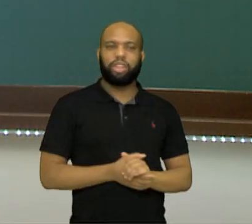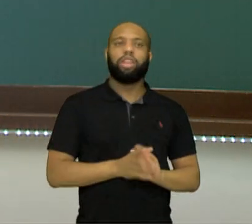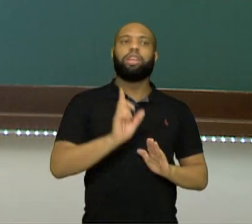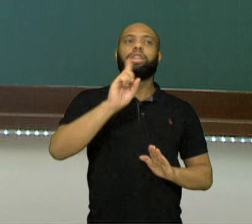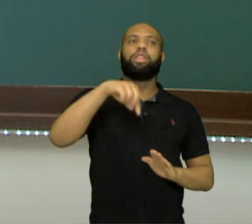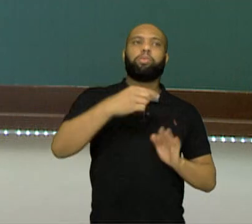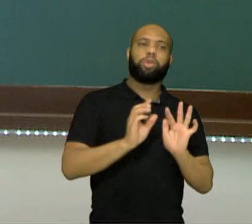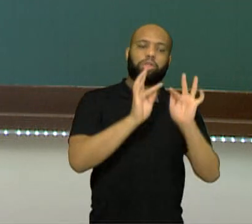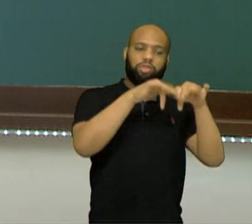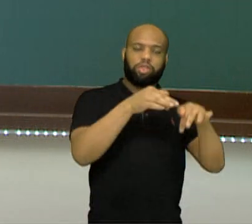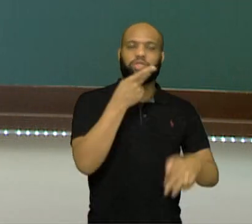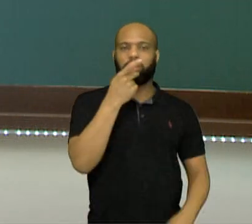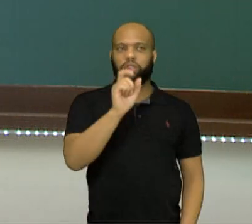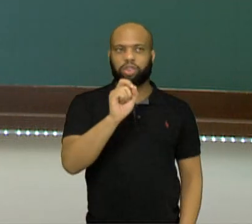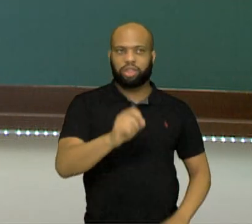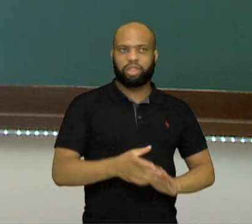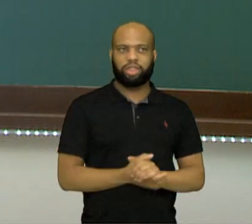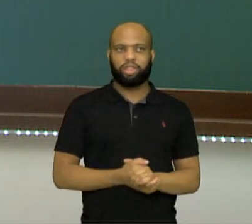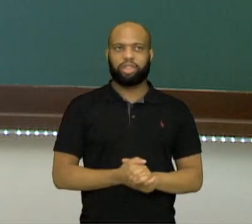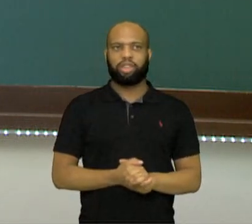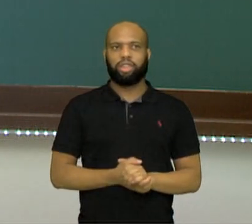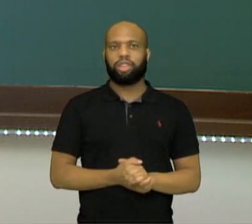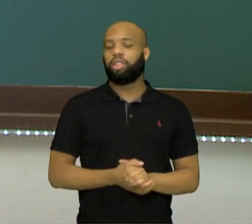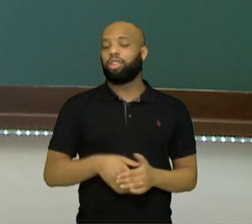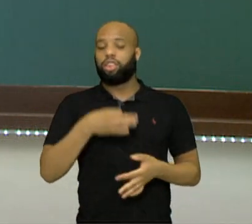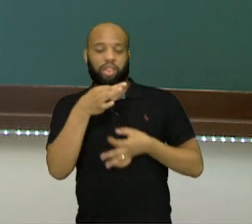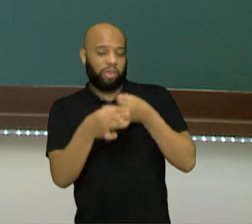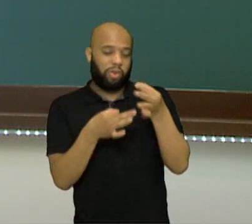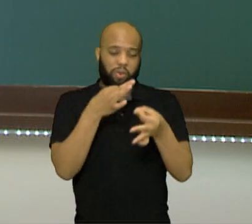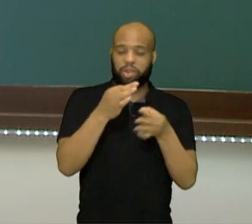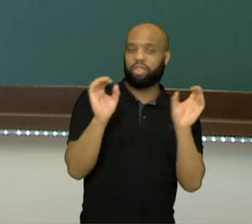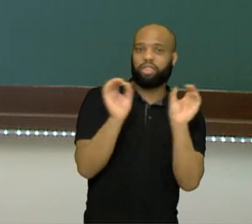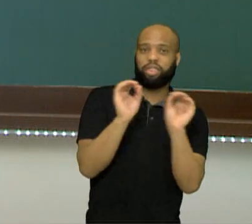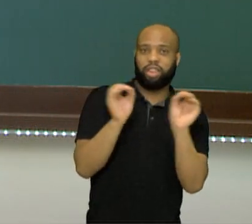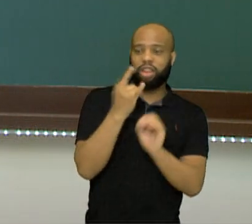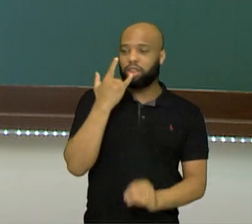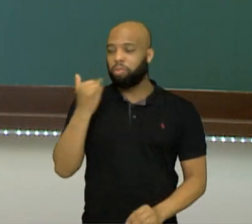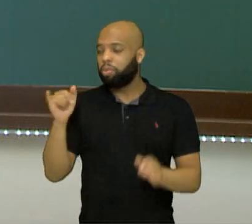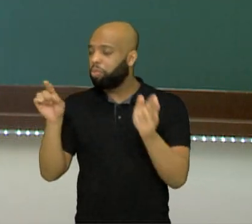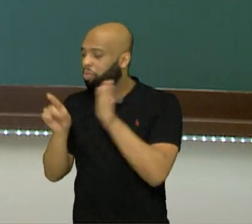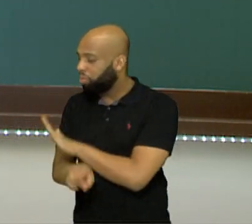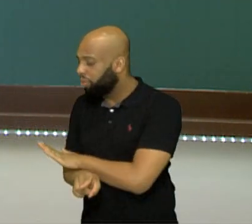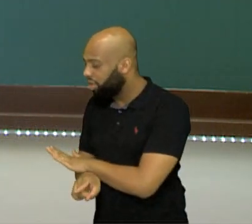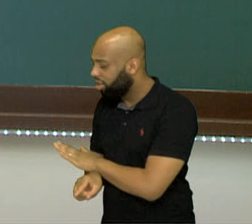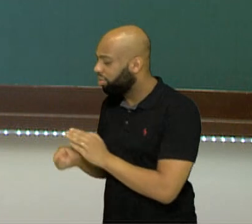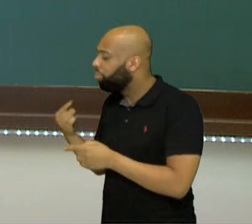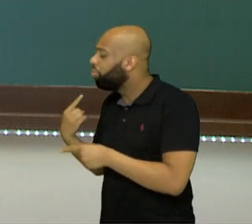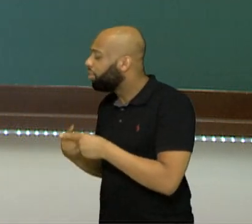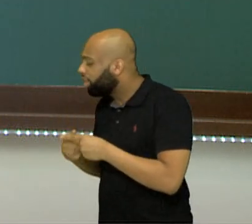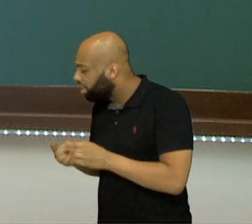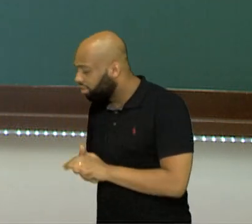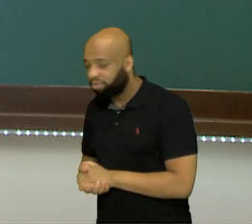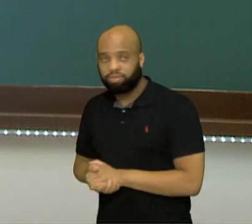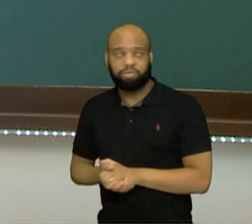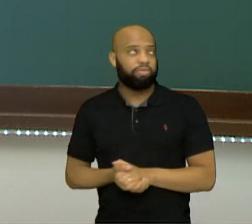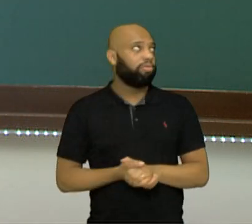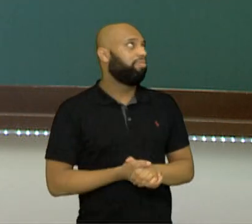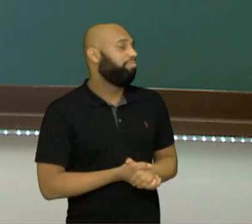final ele faz o quê? Ele não dá argumento nenhum quando o pai pergunta, mas e por quê? Por que